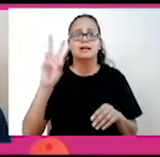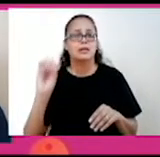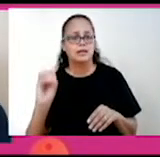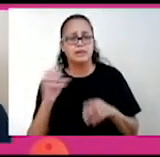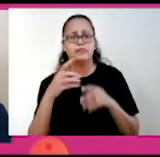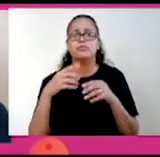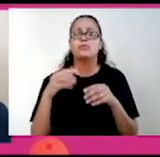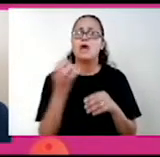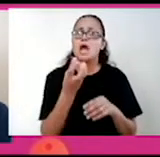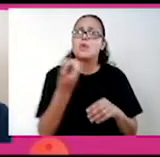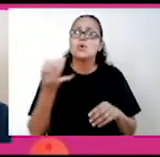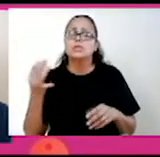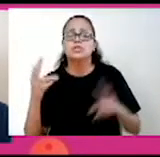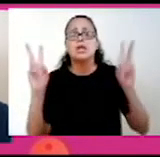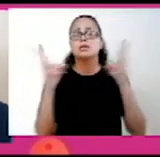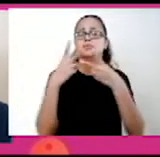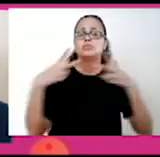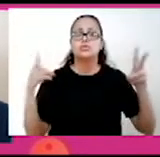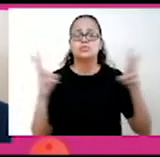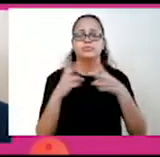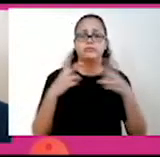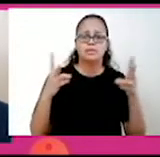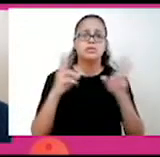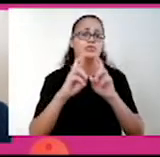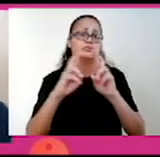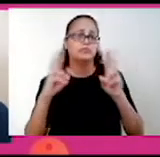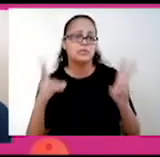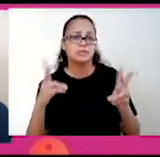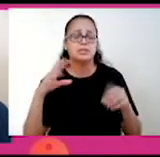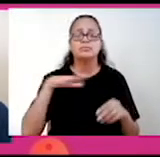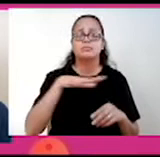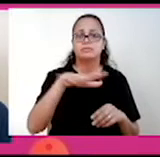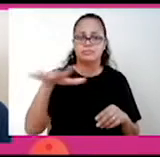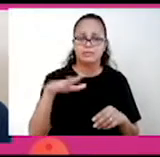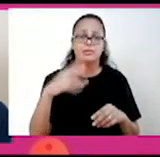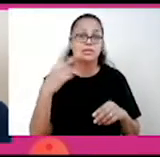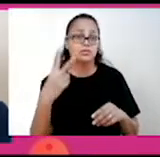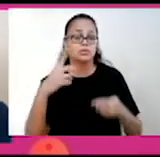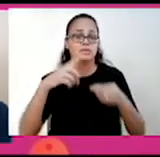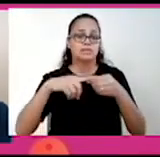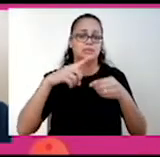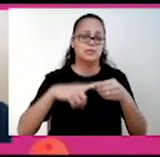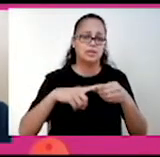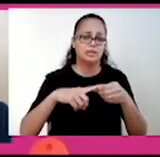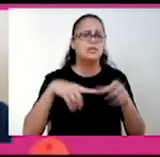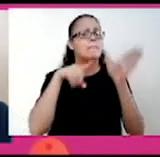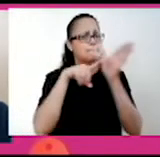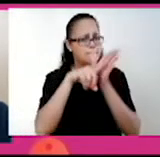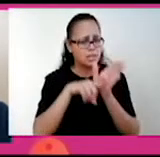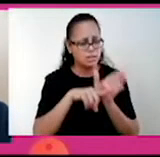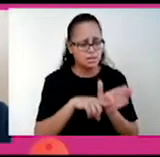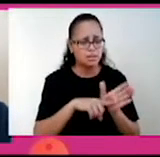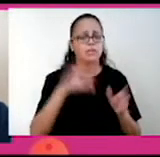de metros acima do nível do mar que está diferenciando aí o clima de Quito com o de Manaus? Então pesquisem aí, né?